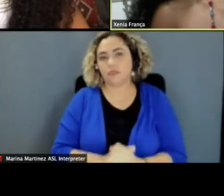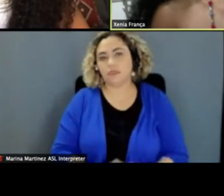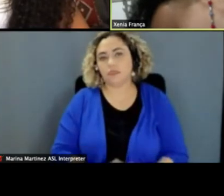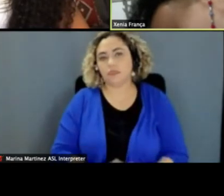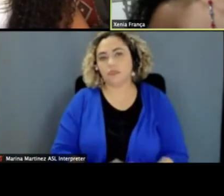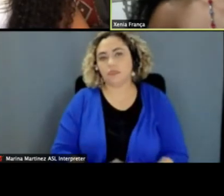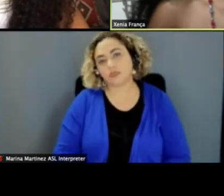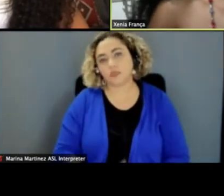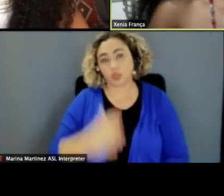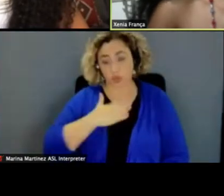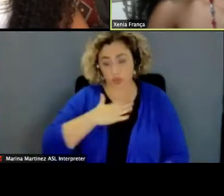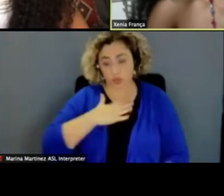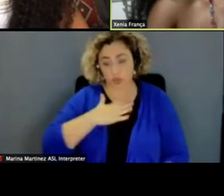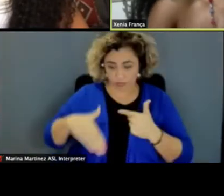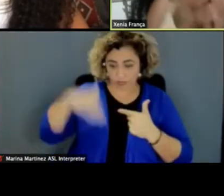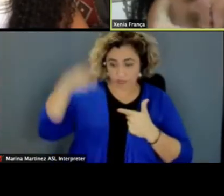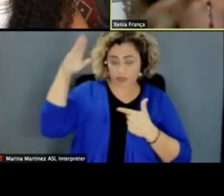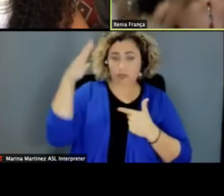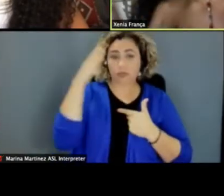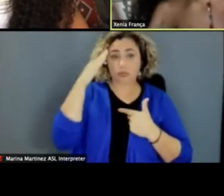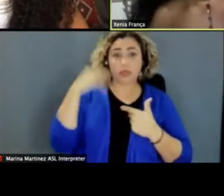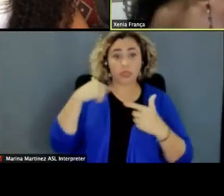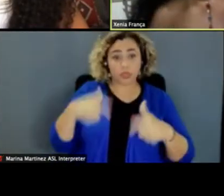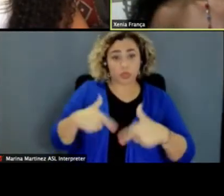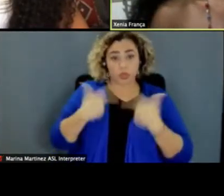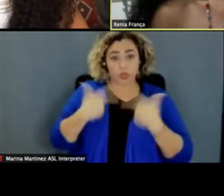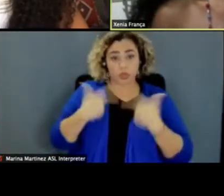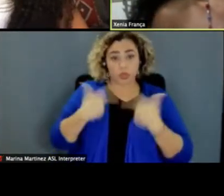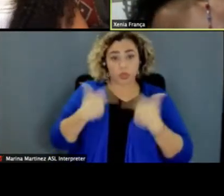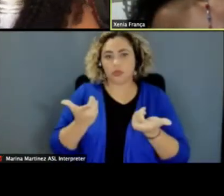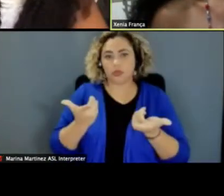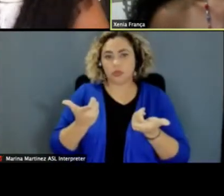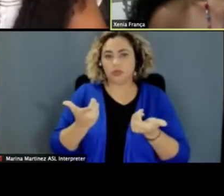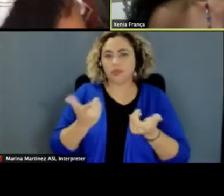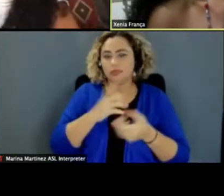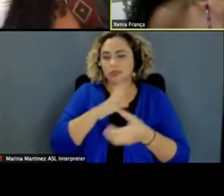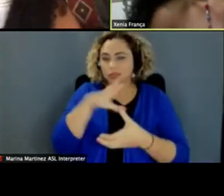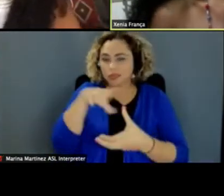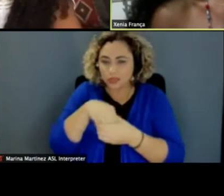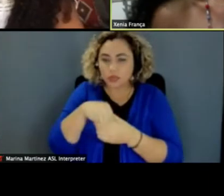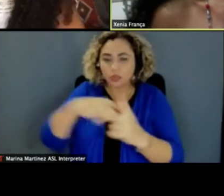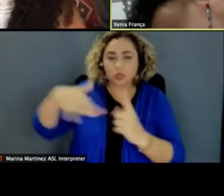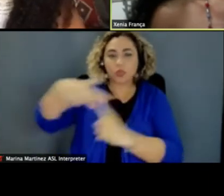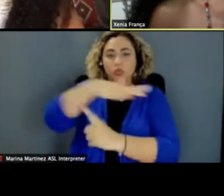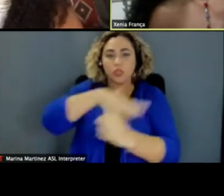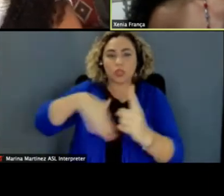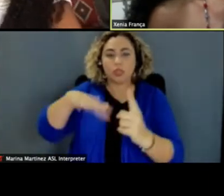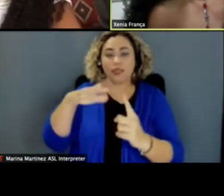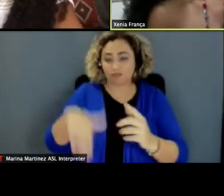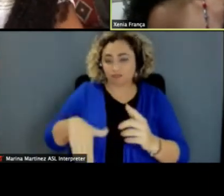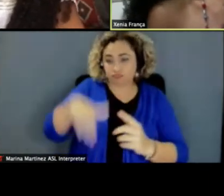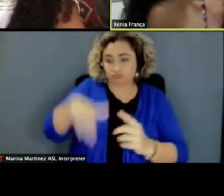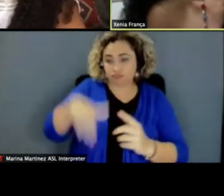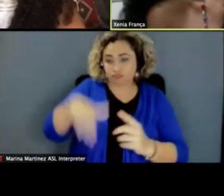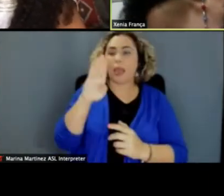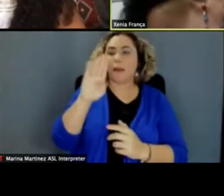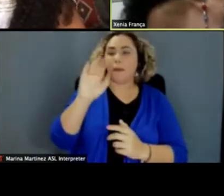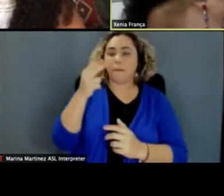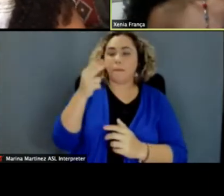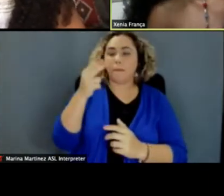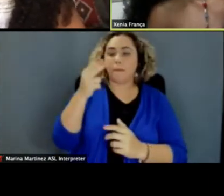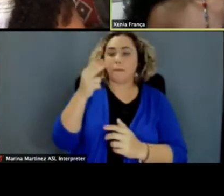vida, eu vivo mergulhada dentro de um ambiente que é o lugar que eu nasci. A Bahia é um lugar que